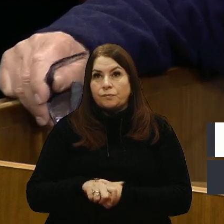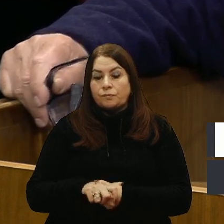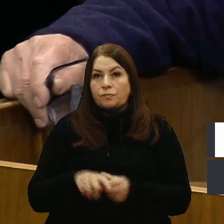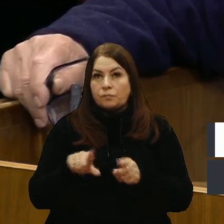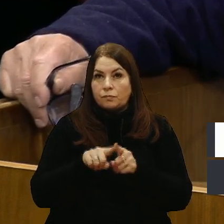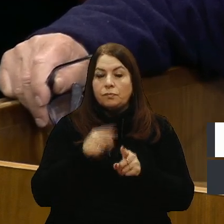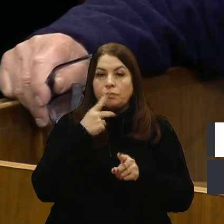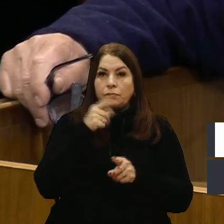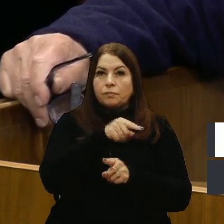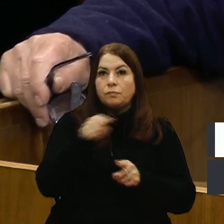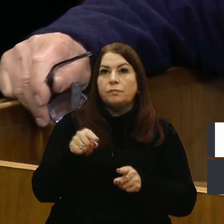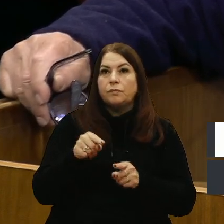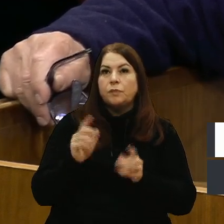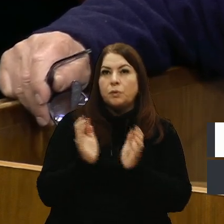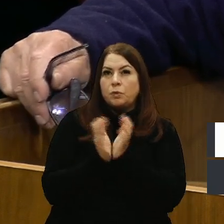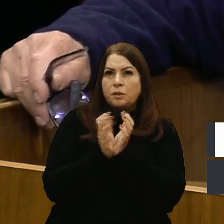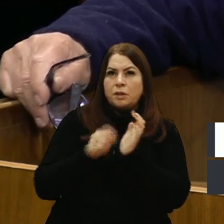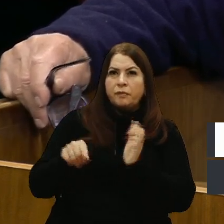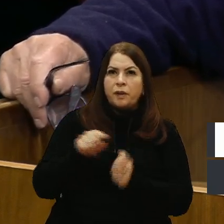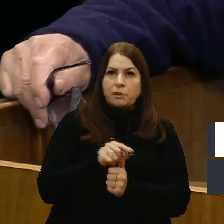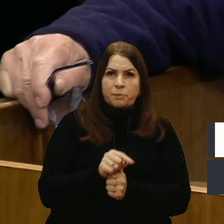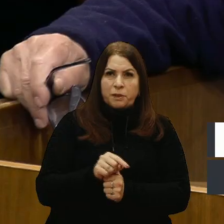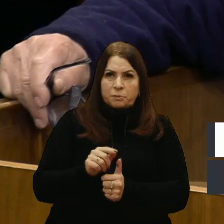falar aqui nos nossos grupos,